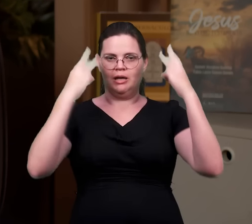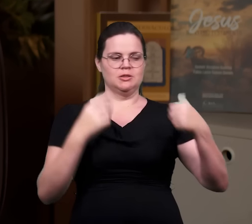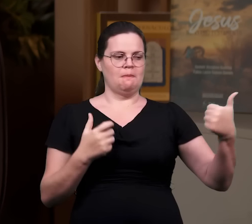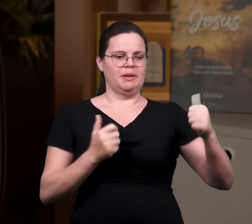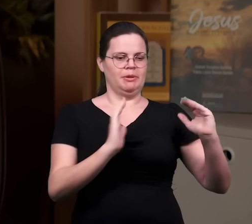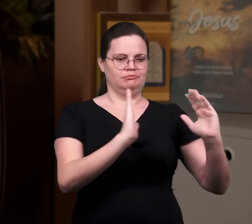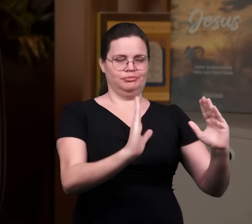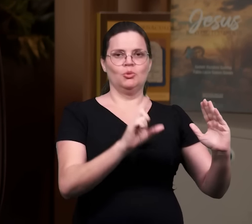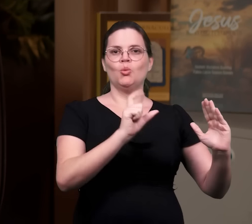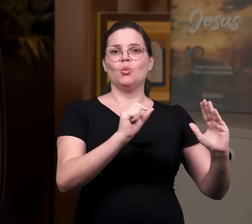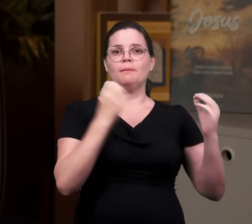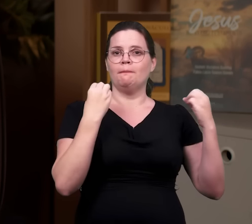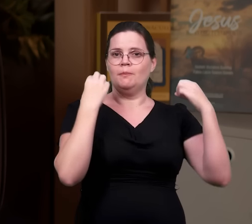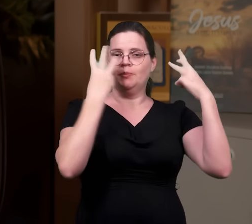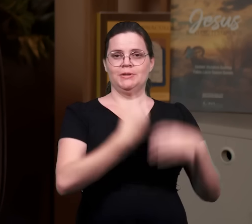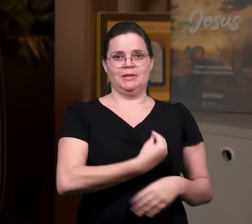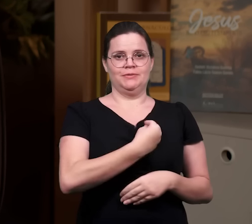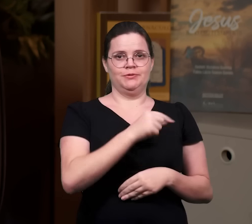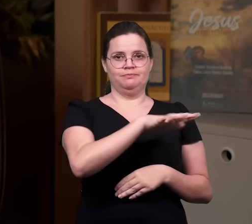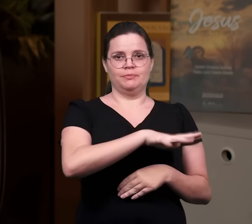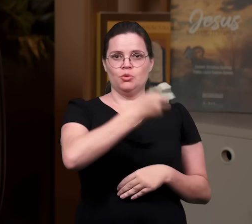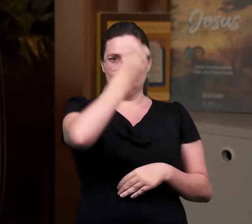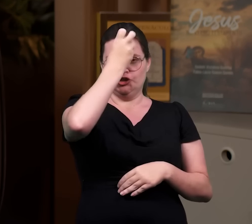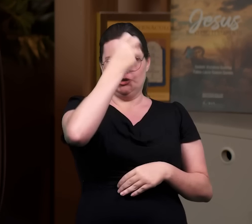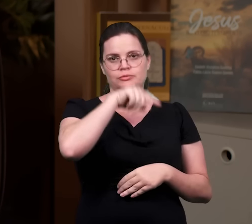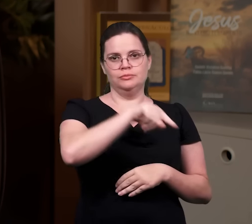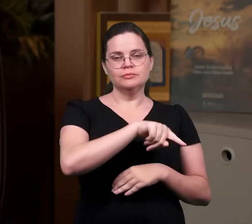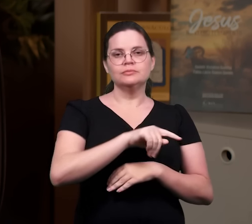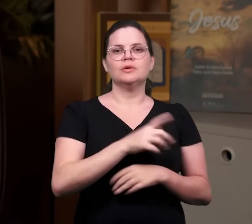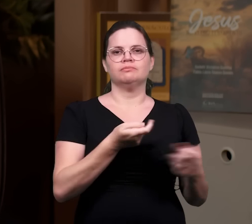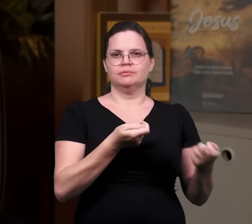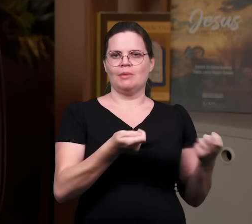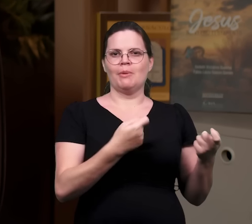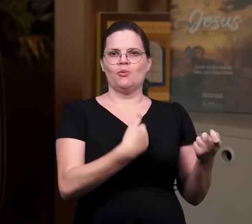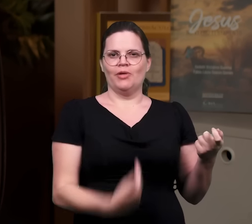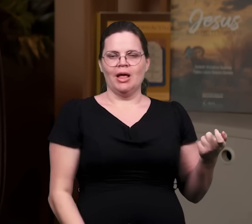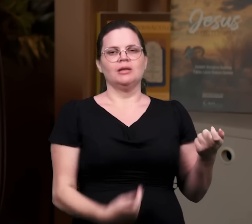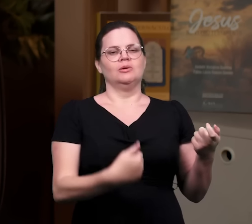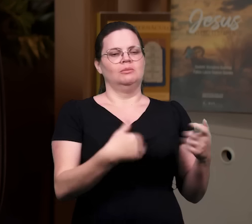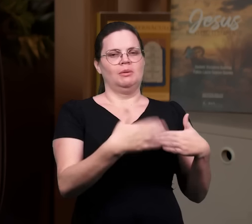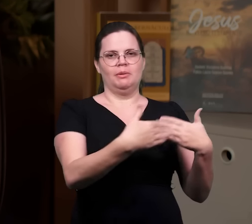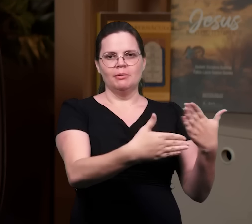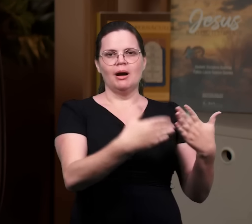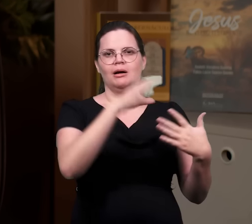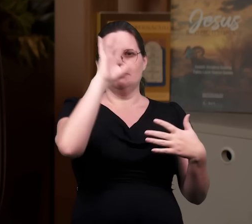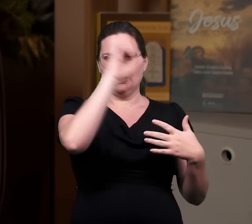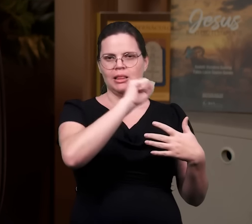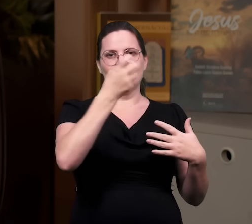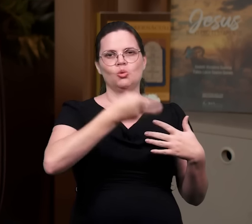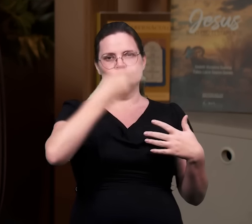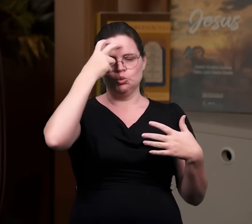O primeiro período em que Moisés permaneceu no Egito, como governador do Egito, todo o ensino, toda